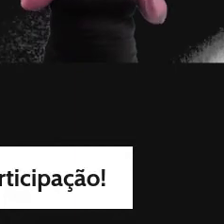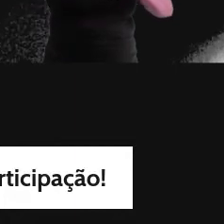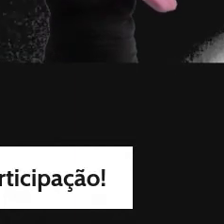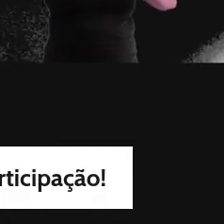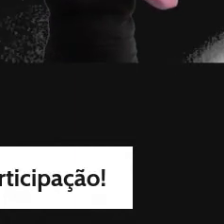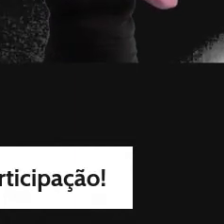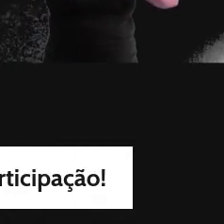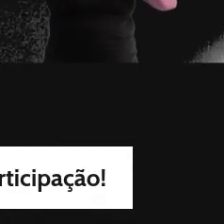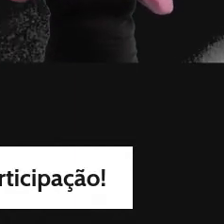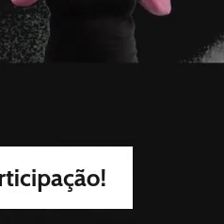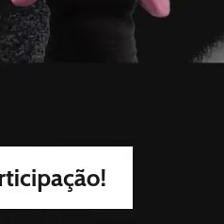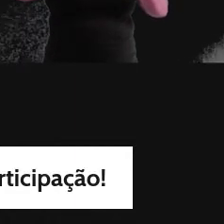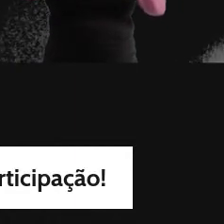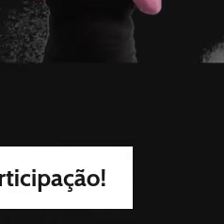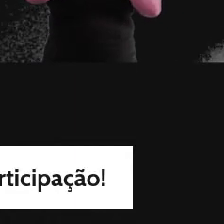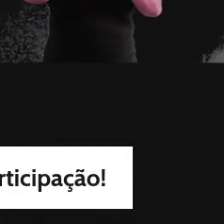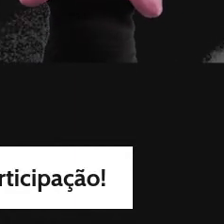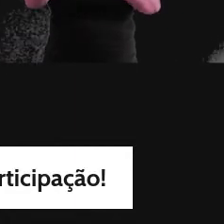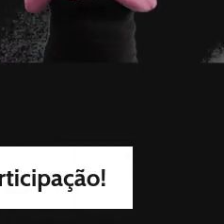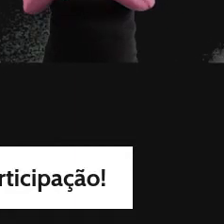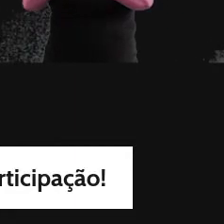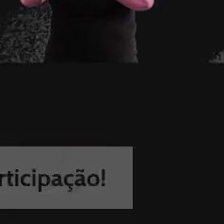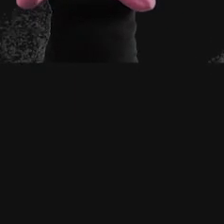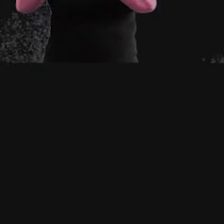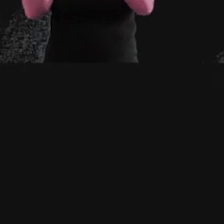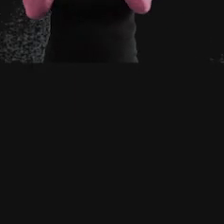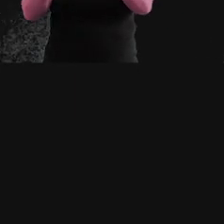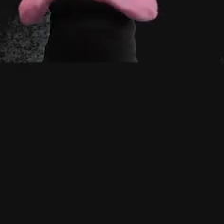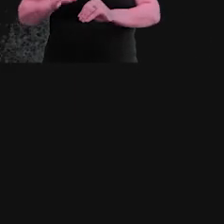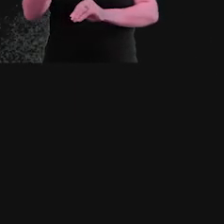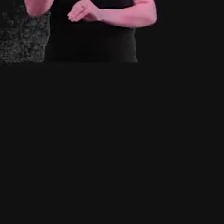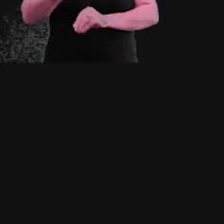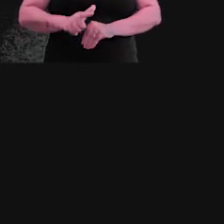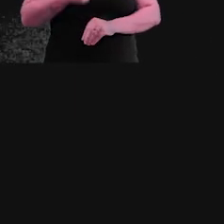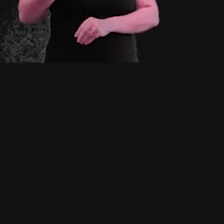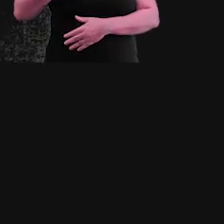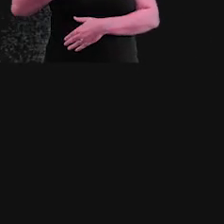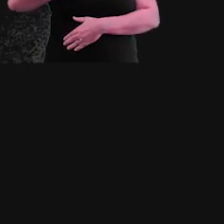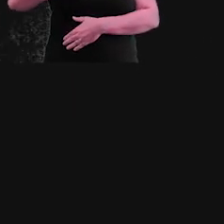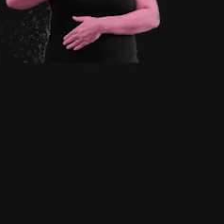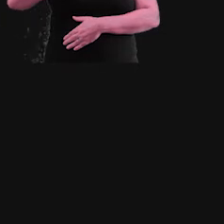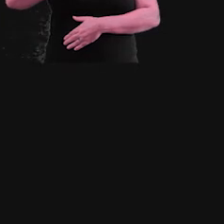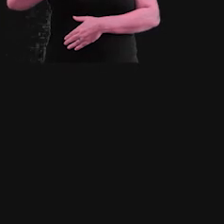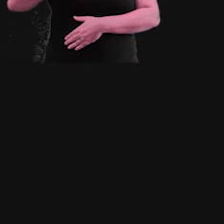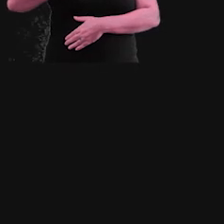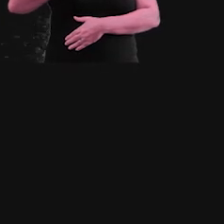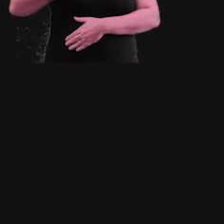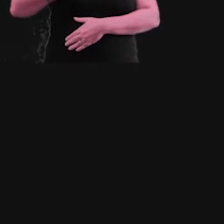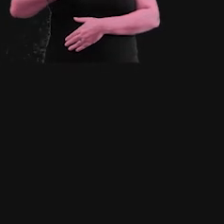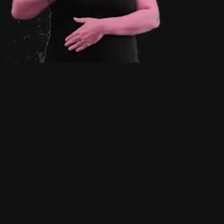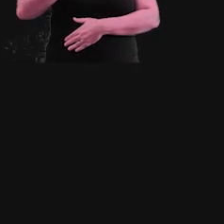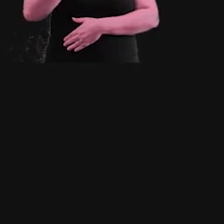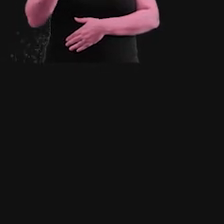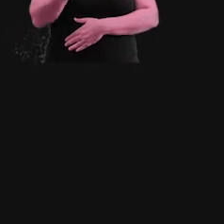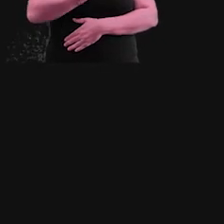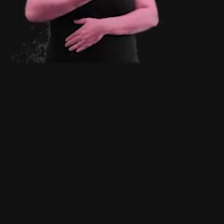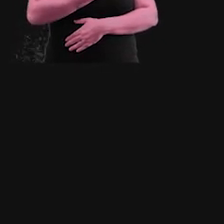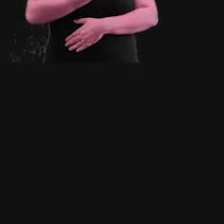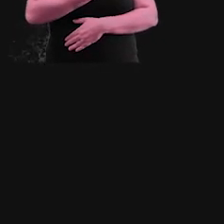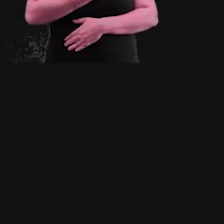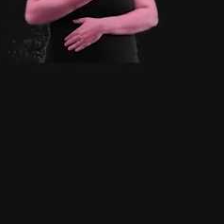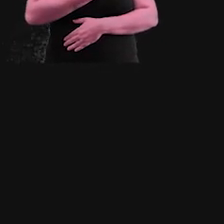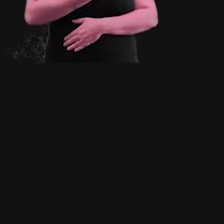Várias considerações, tem perguntas ainda que rolaram aqui no bate-papo, de novo. Eu e a minha briga com o tempo, não é? A briga de todos nós, na